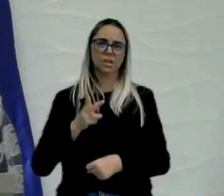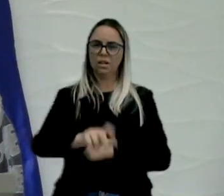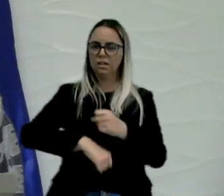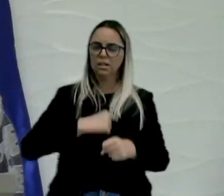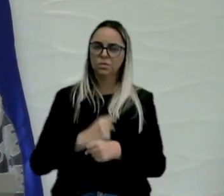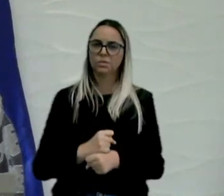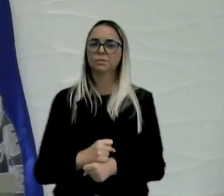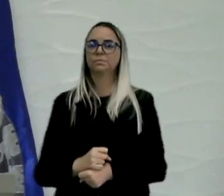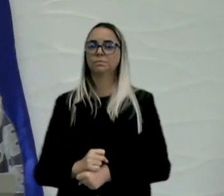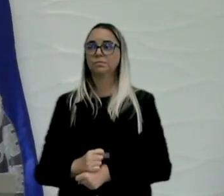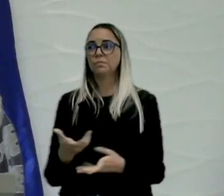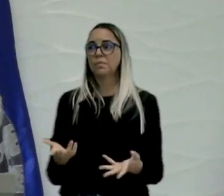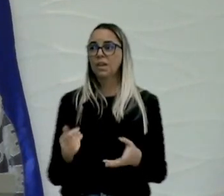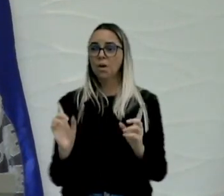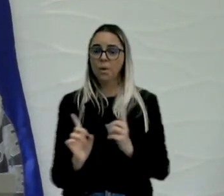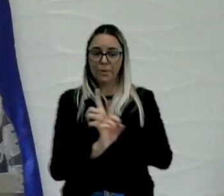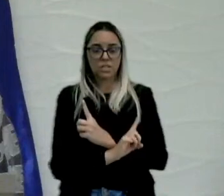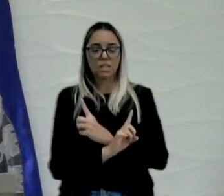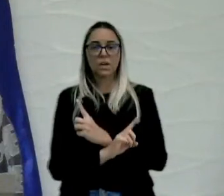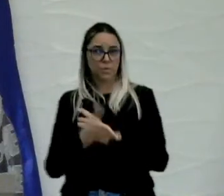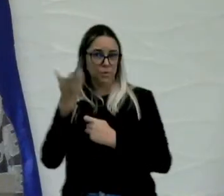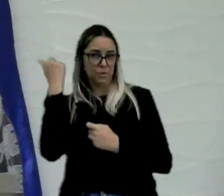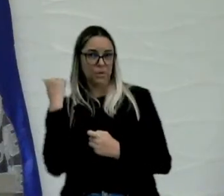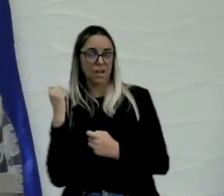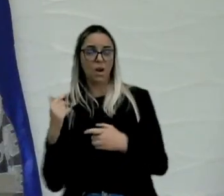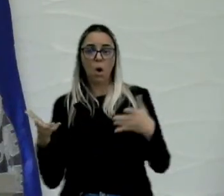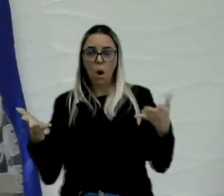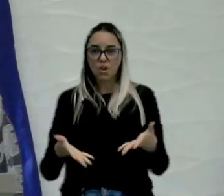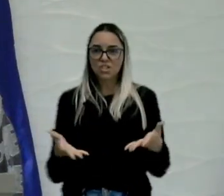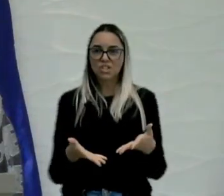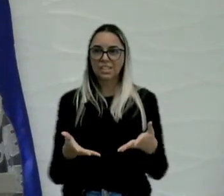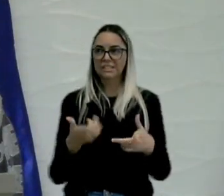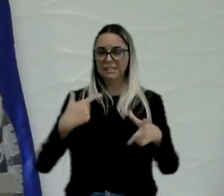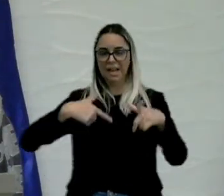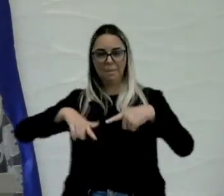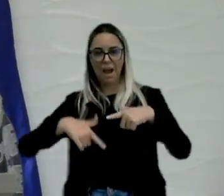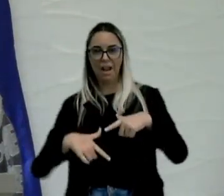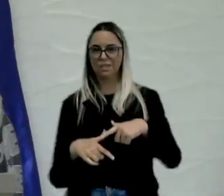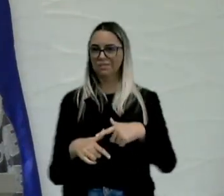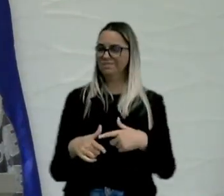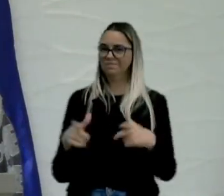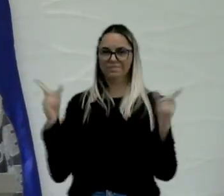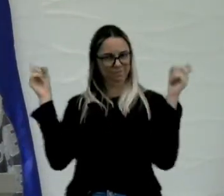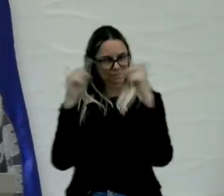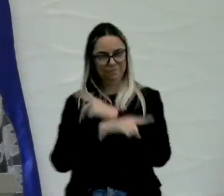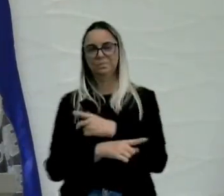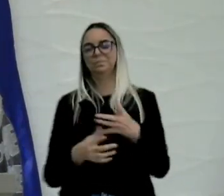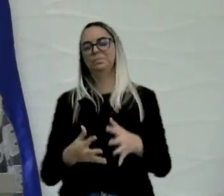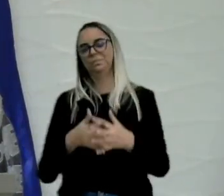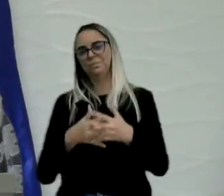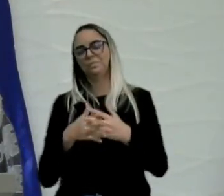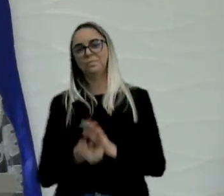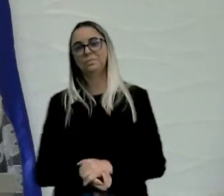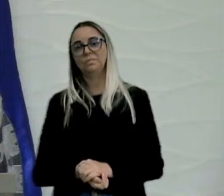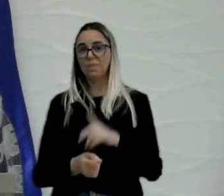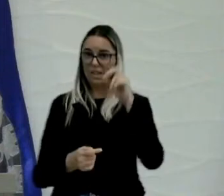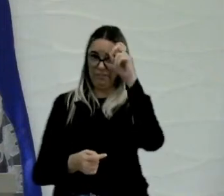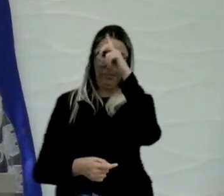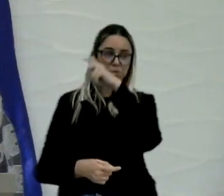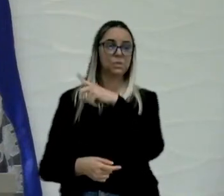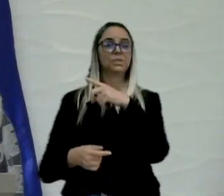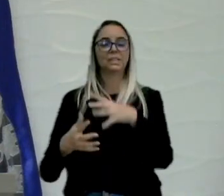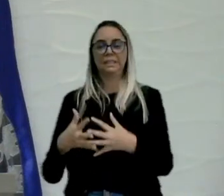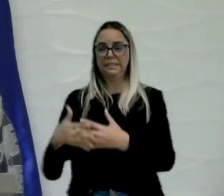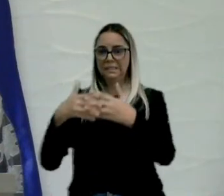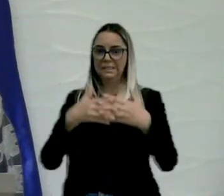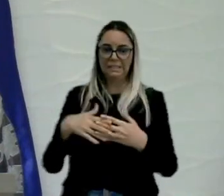quando tava na oposição hoje é um trabalho danado para eles trabalharem lá é uma dificuldade para tratores